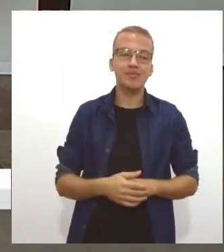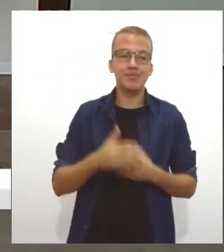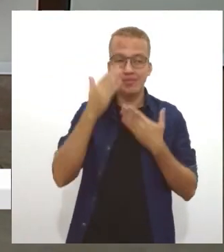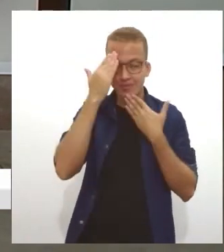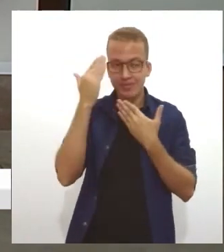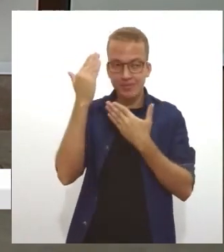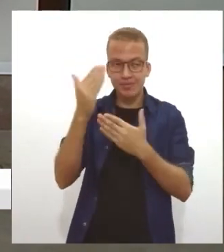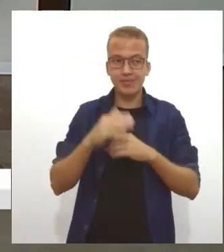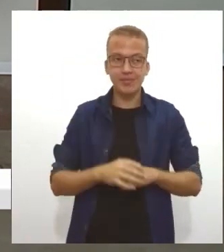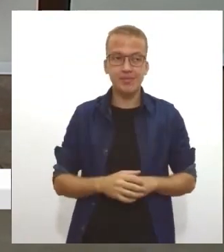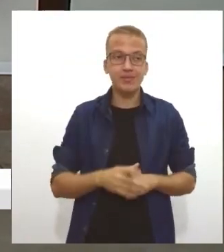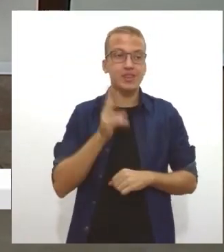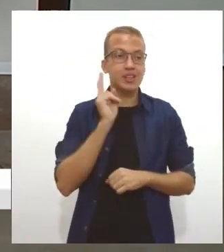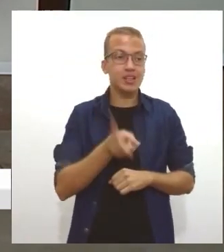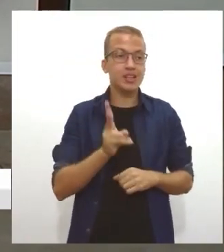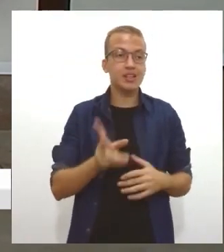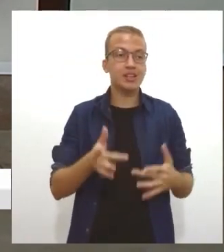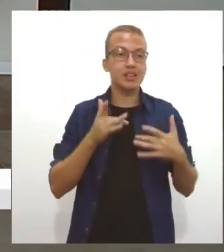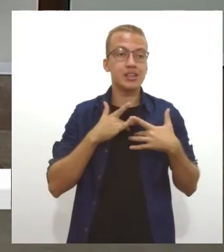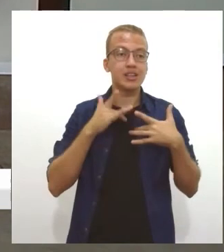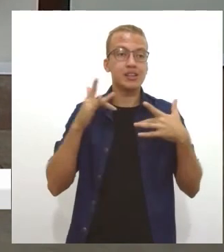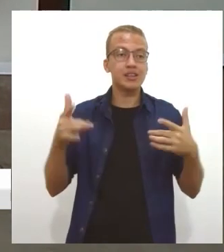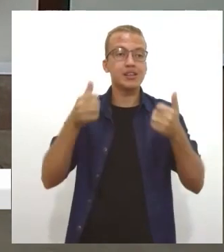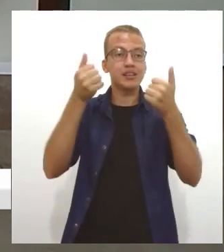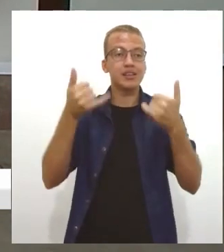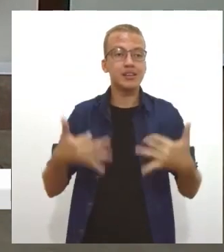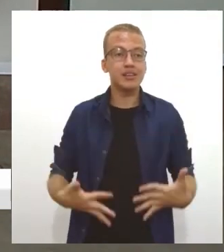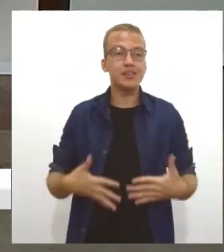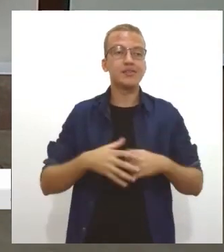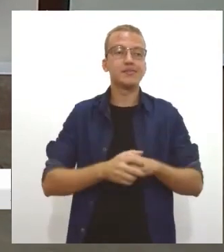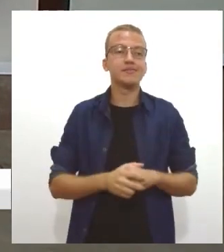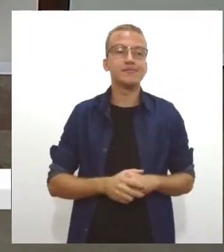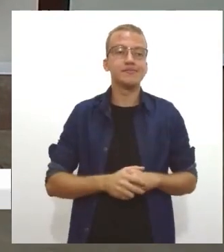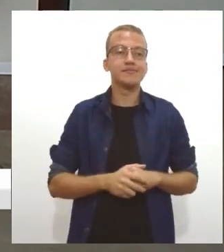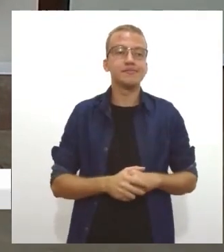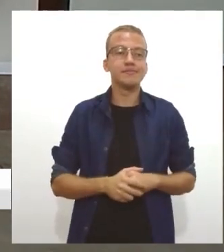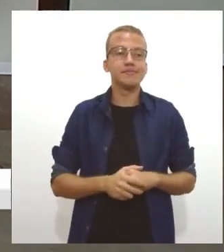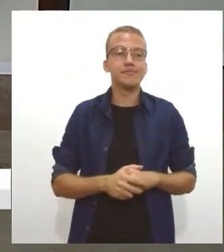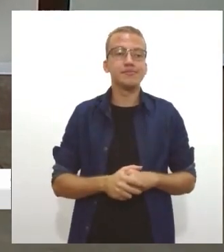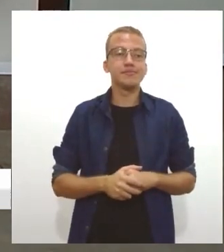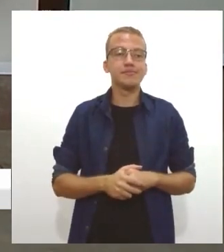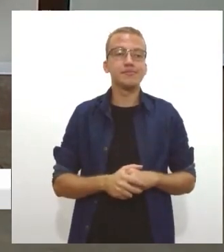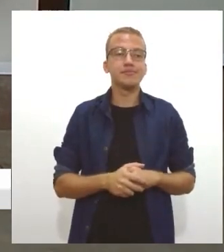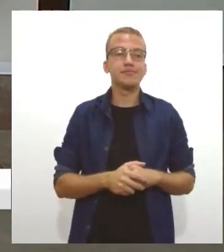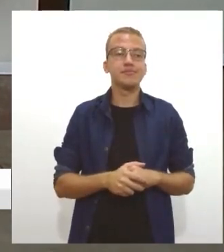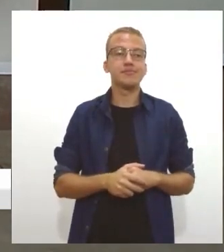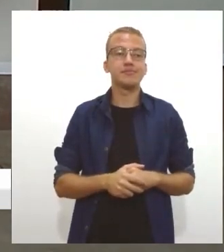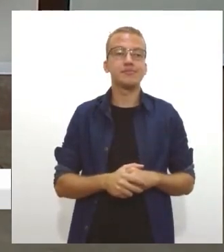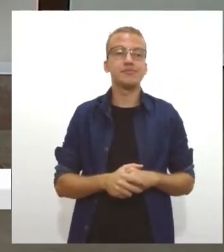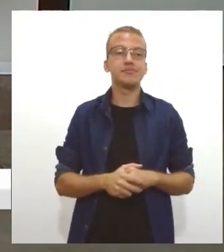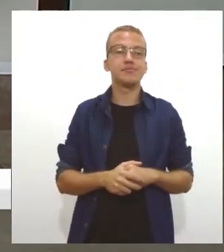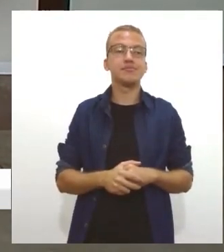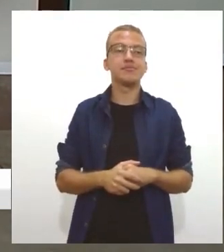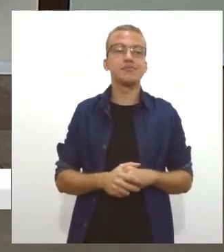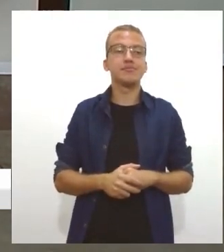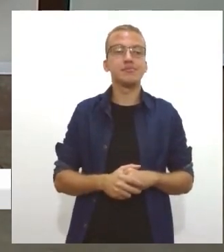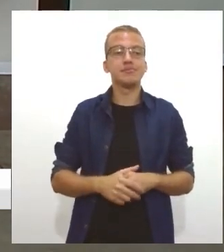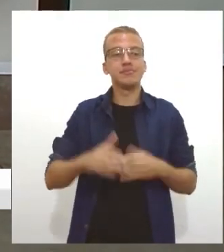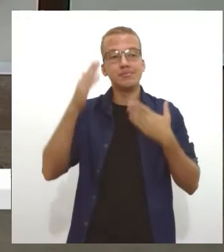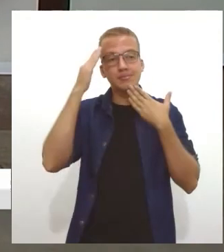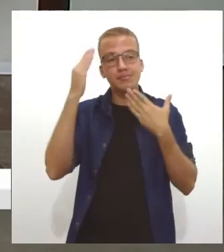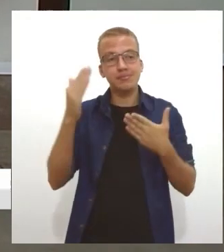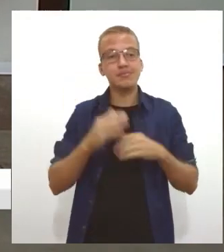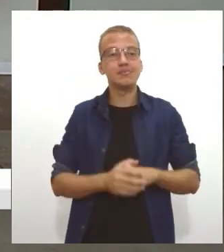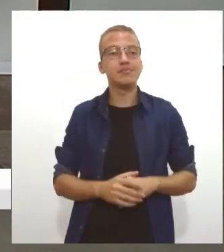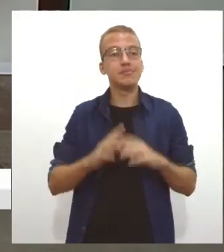sempre à disposição para quaisquer esclarecimentos, viu? Que ótimo. Tá certo. Valeu, Aline, agradeço a atenção e